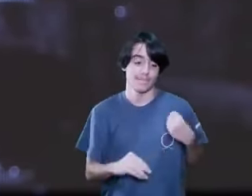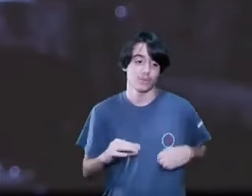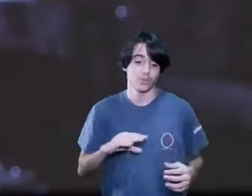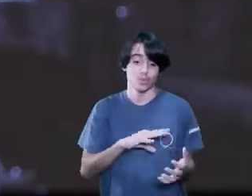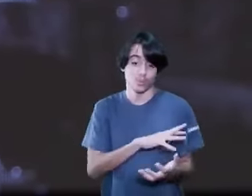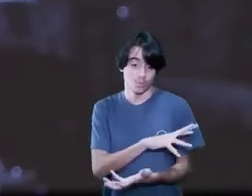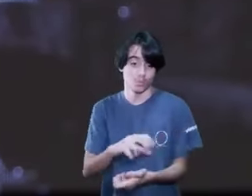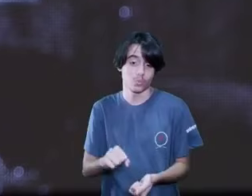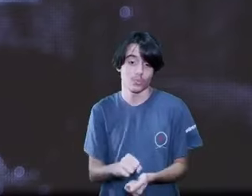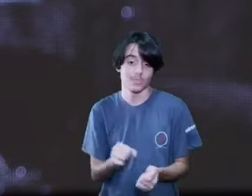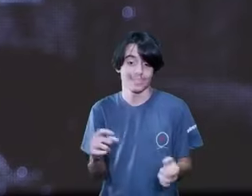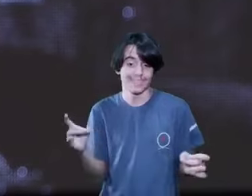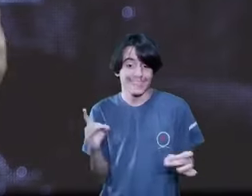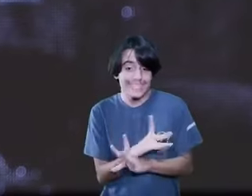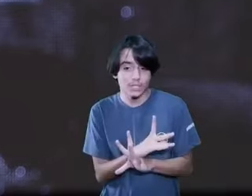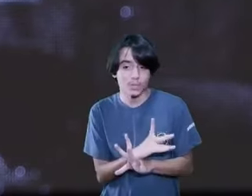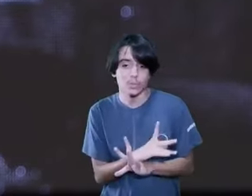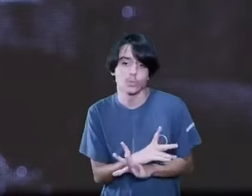todos.